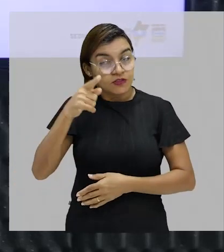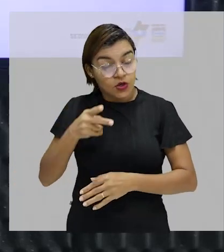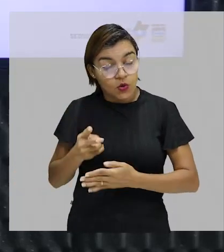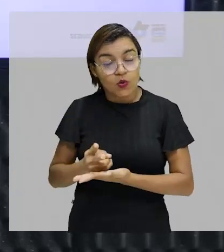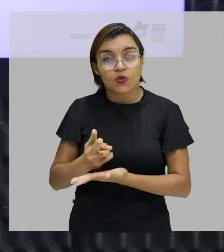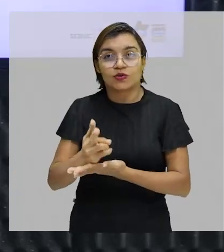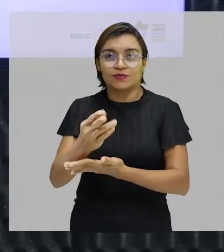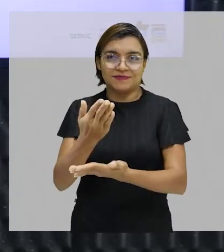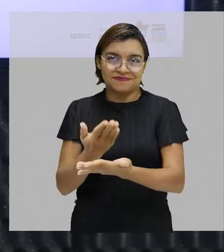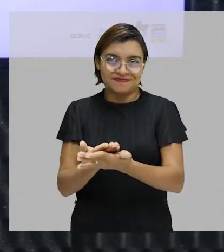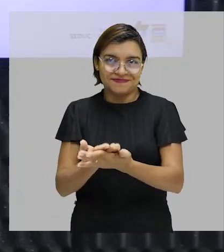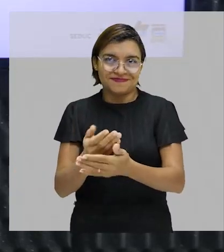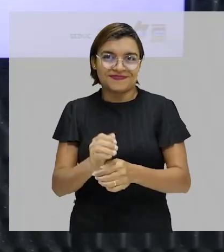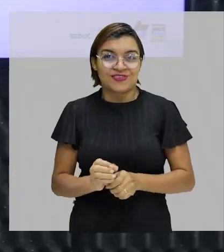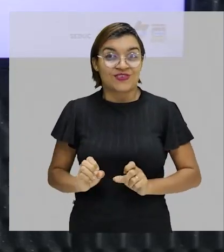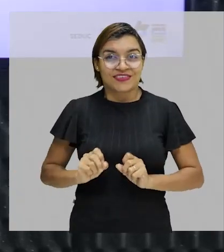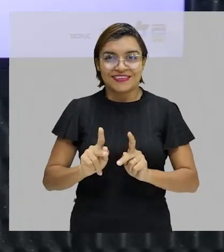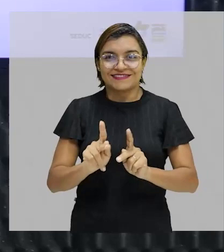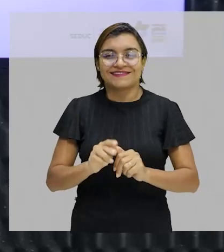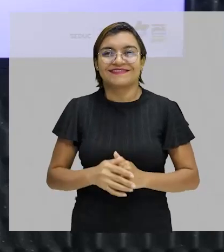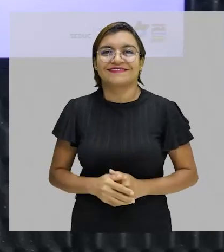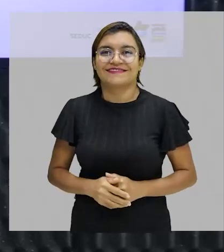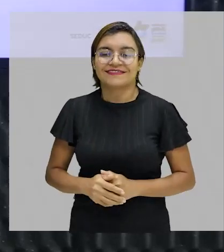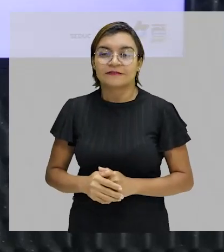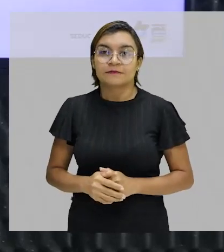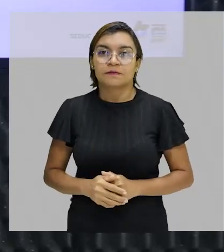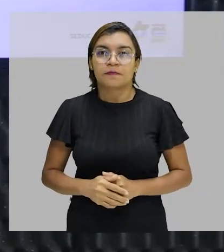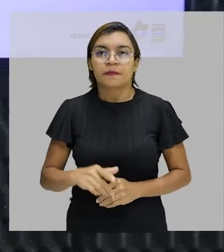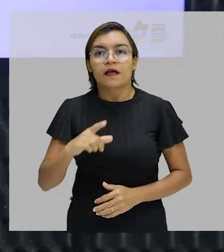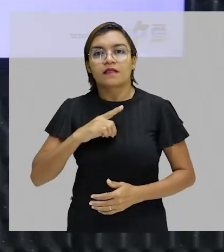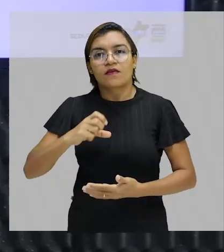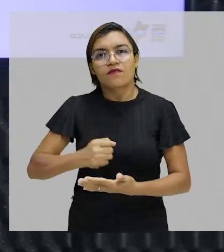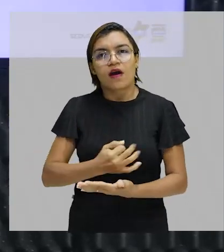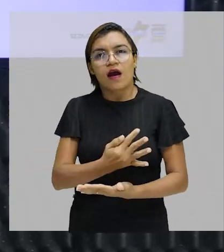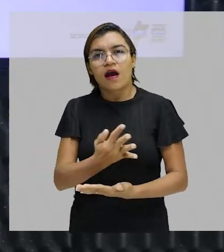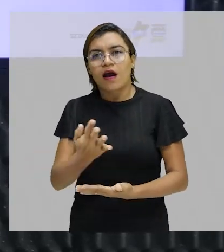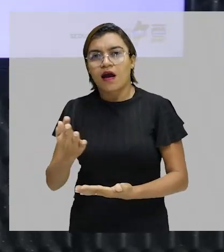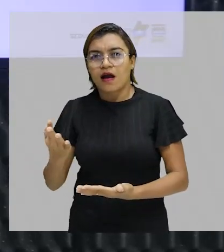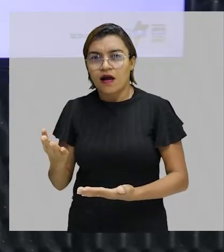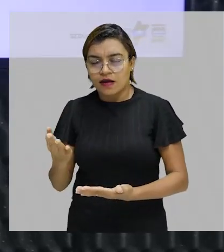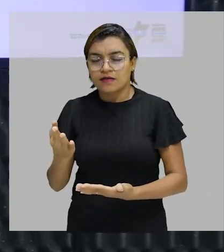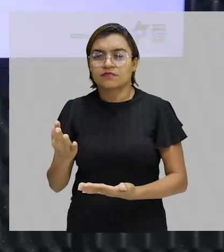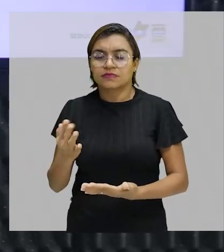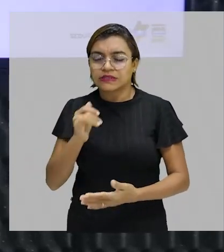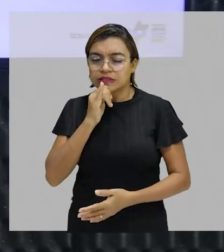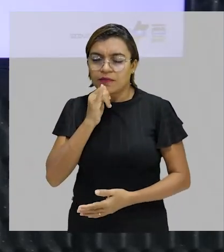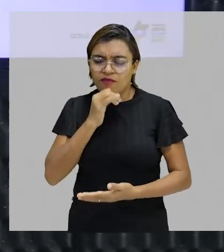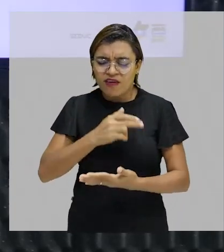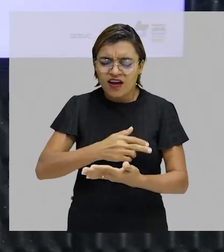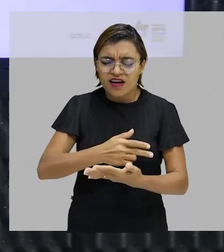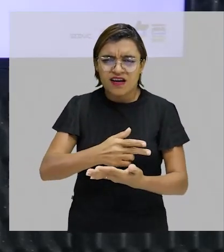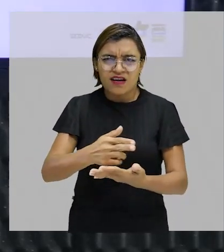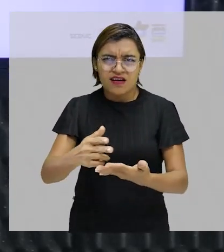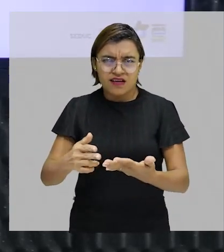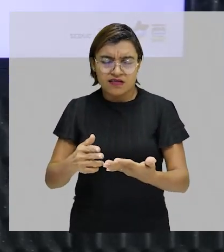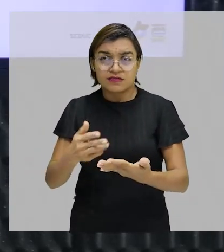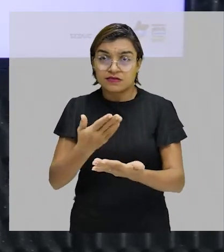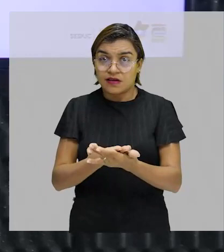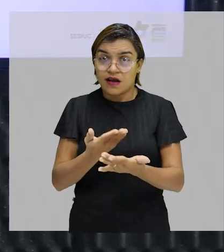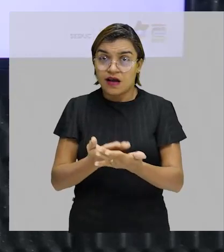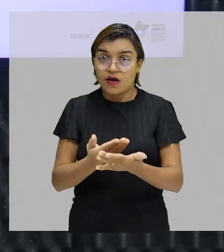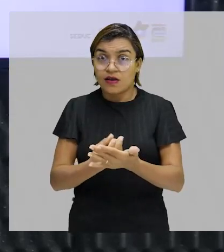continuar com os seus estudos. Show de bola? Bom, estamos em uma série de aulas relacionadas ao terceiro ano do ensino